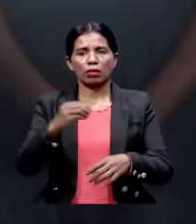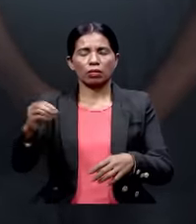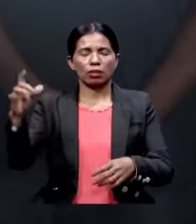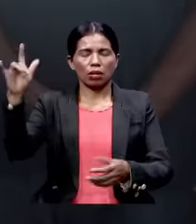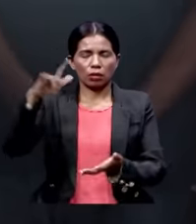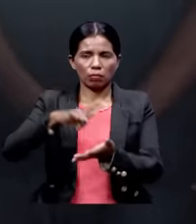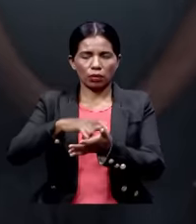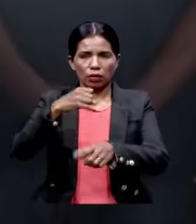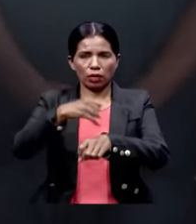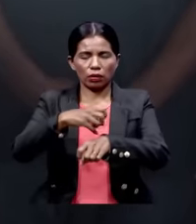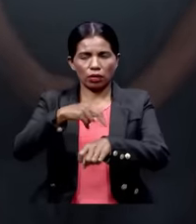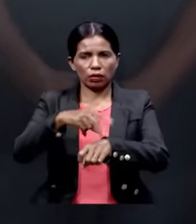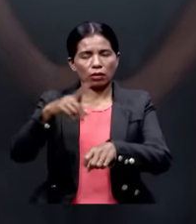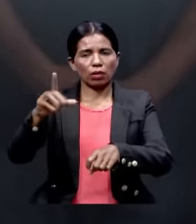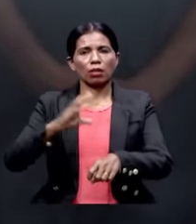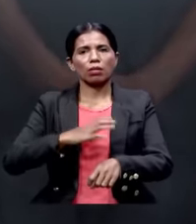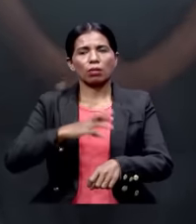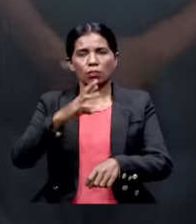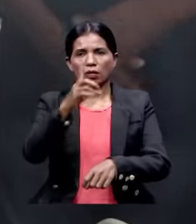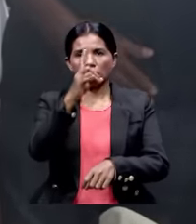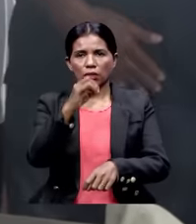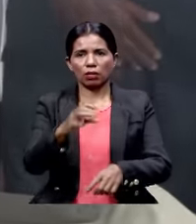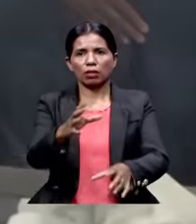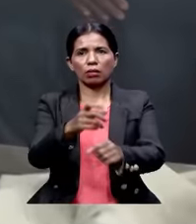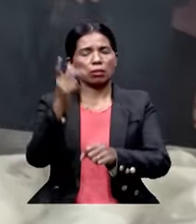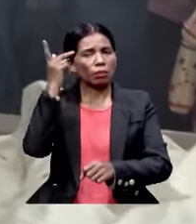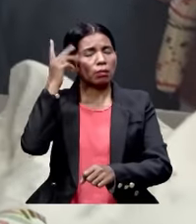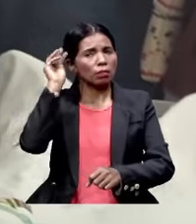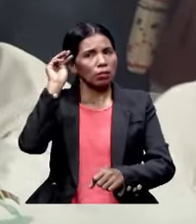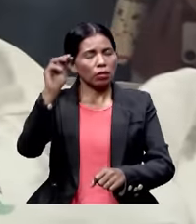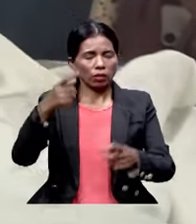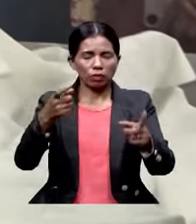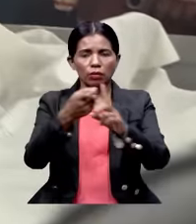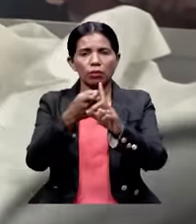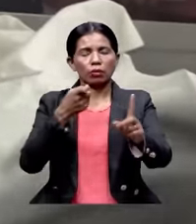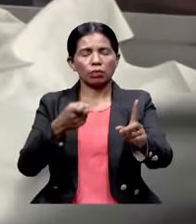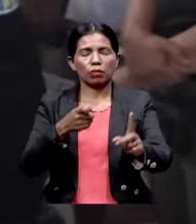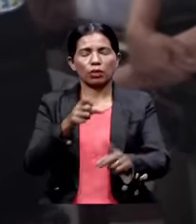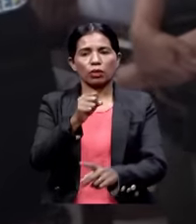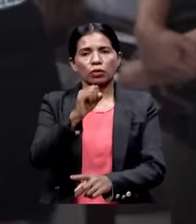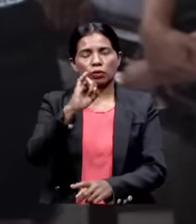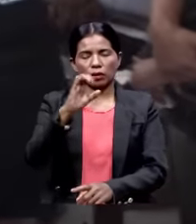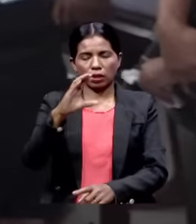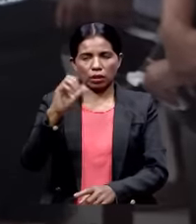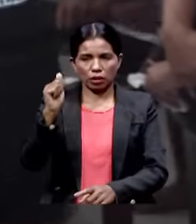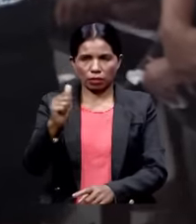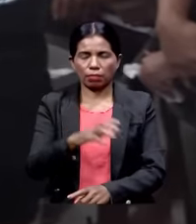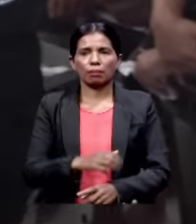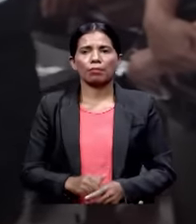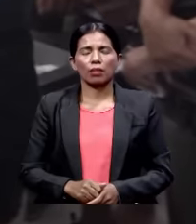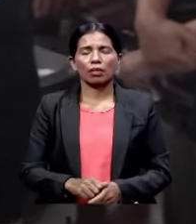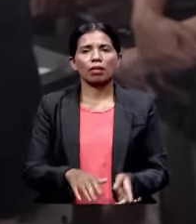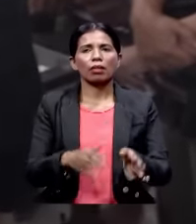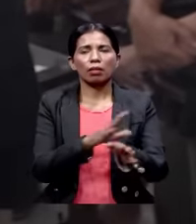Aeroporto Internacional Nicolau Lobato Comoro Dili, afincimo o primeiro-ministro na Befila, Rússia e Davos, Suíça. Maktoba, Amando de Sá